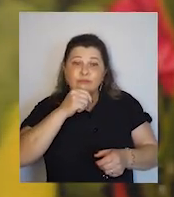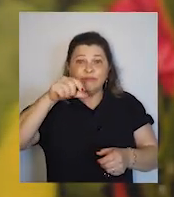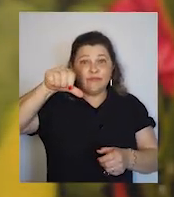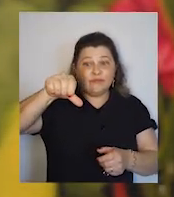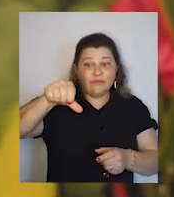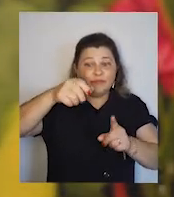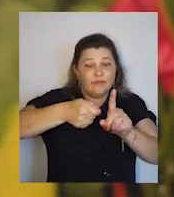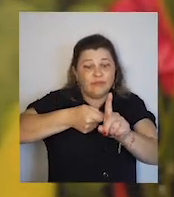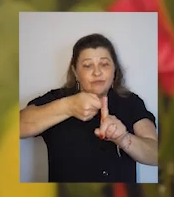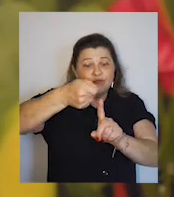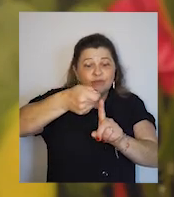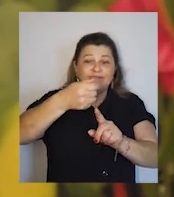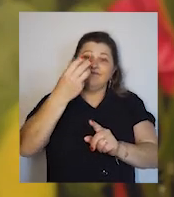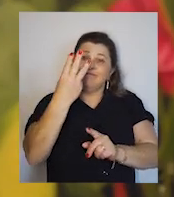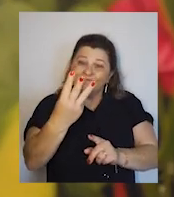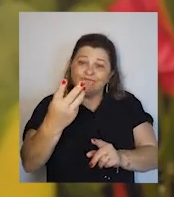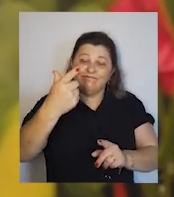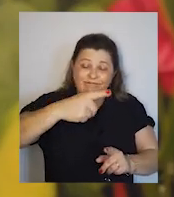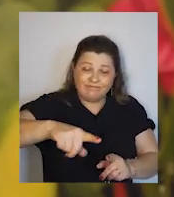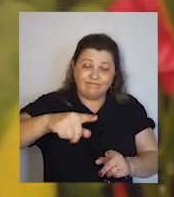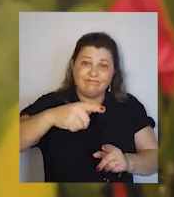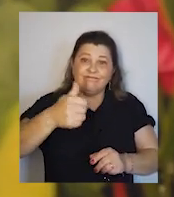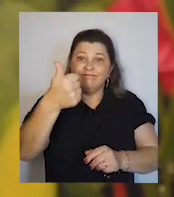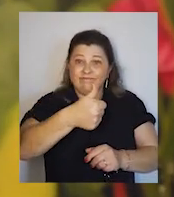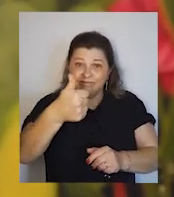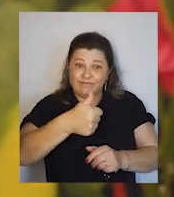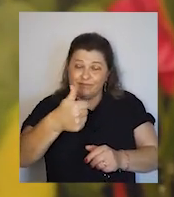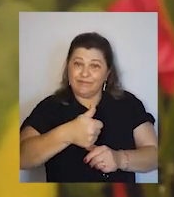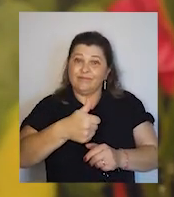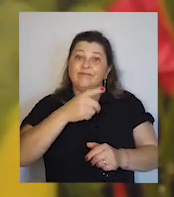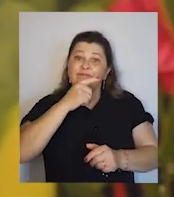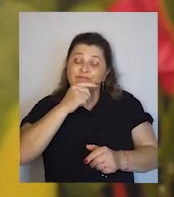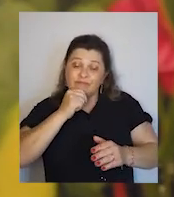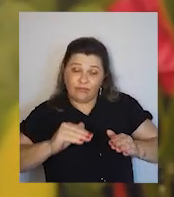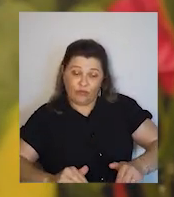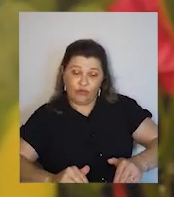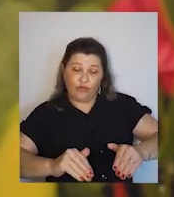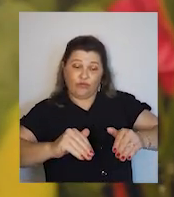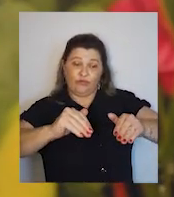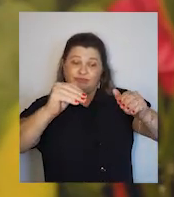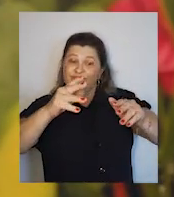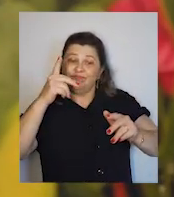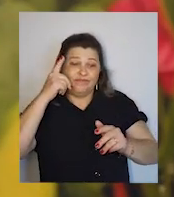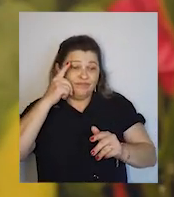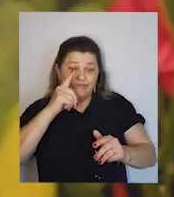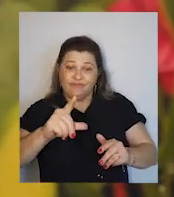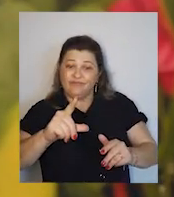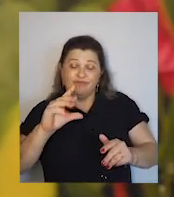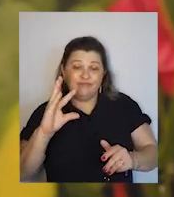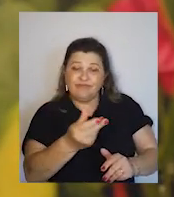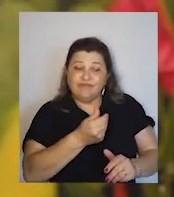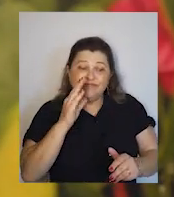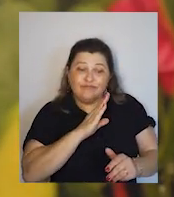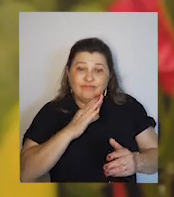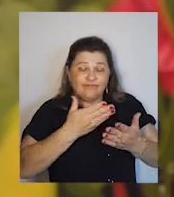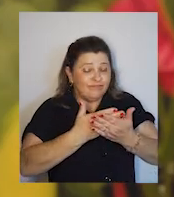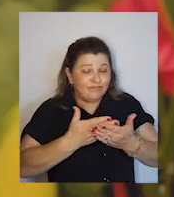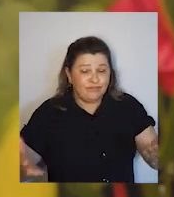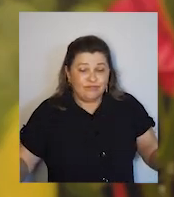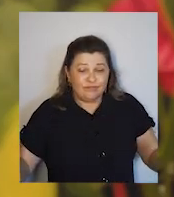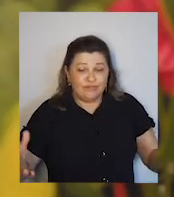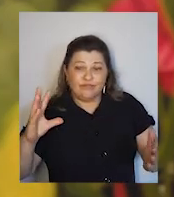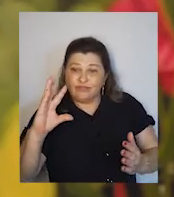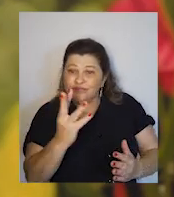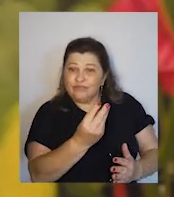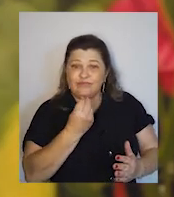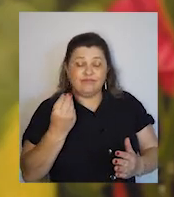9 meses, aí foi 3 vezes, né? A primeira que pegou para valer mesmo, não conseguimos tirar tudo tão ligeiro, perdemos tudo na primeira,